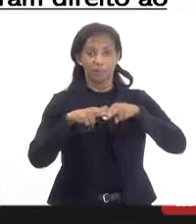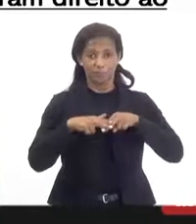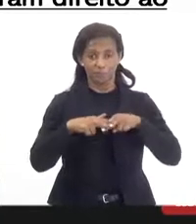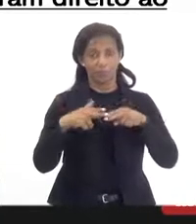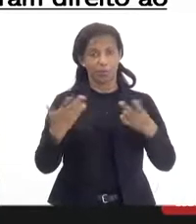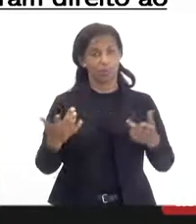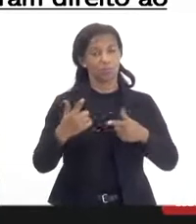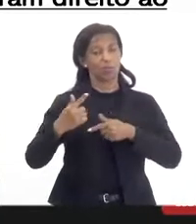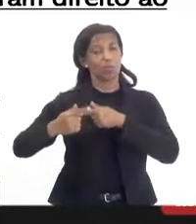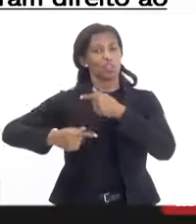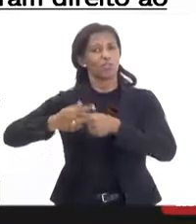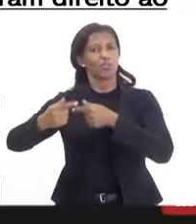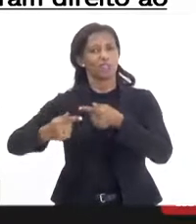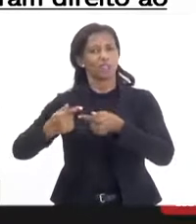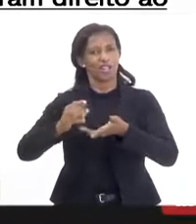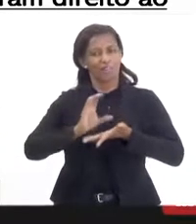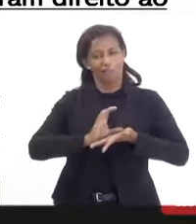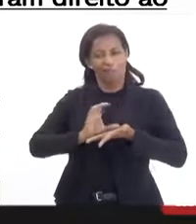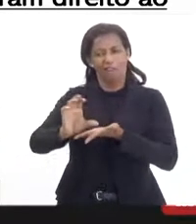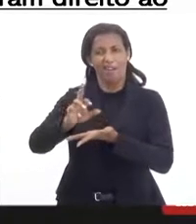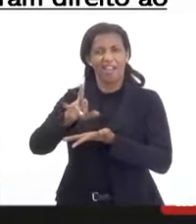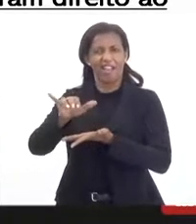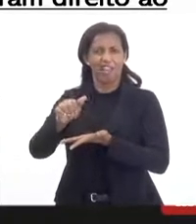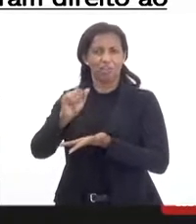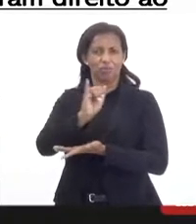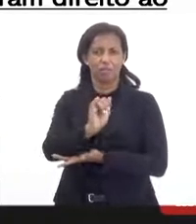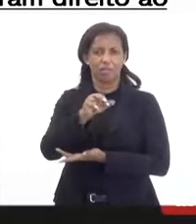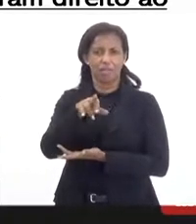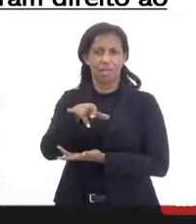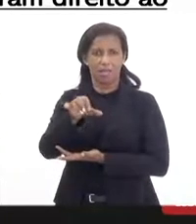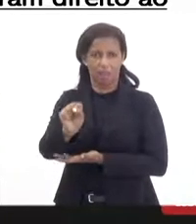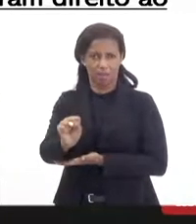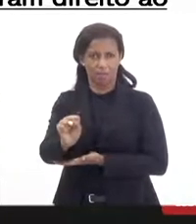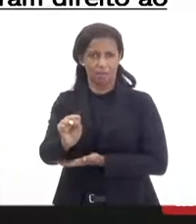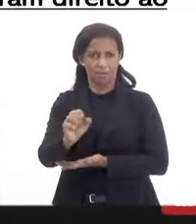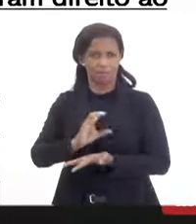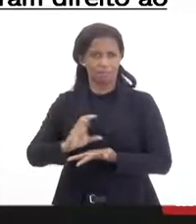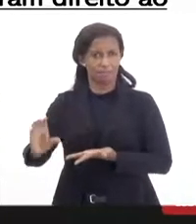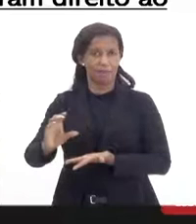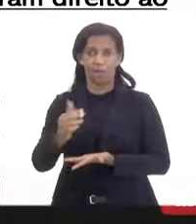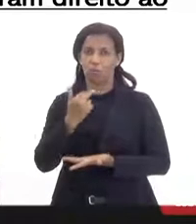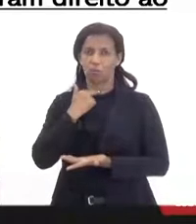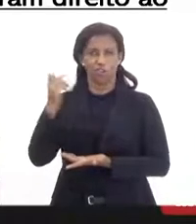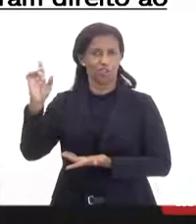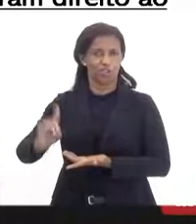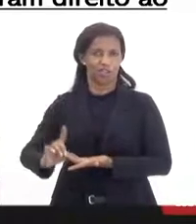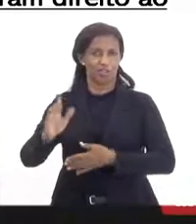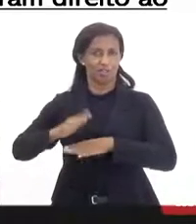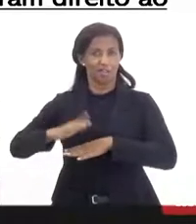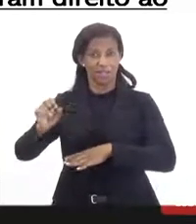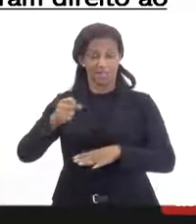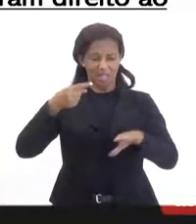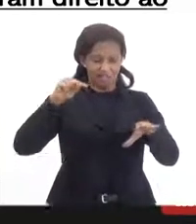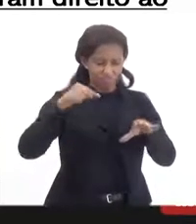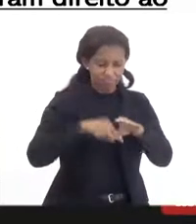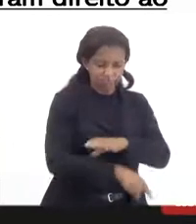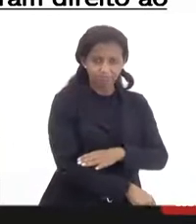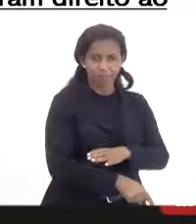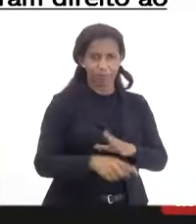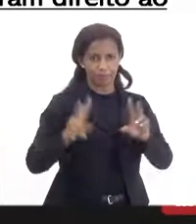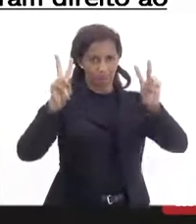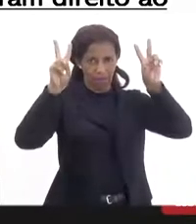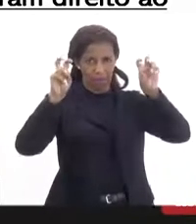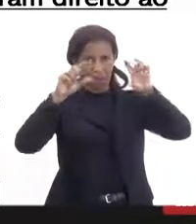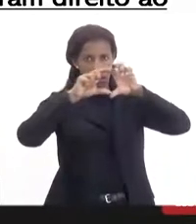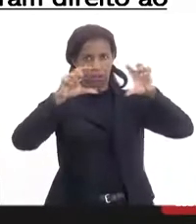não geram direito ao creditamento do ICMS. Para o contribuinte, sem entrar aqui aprofundar a tese do contribuinte,